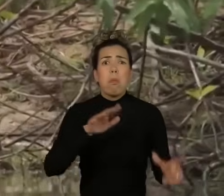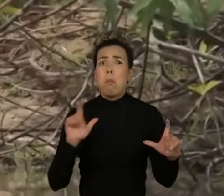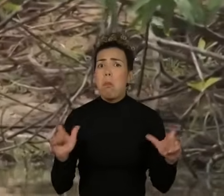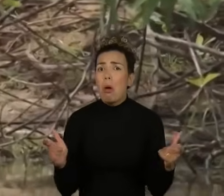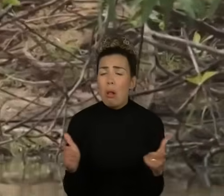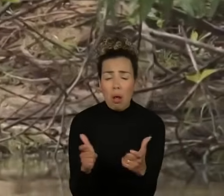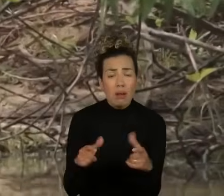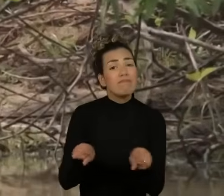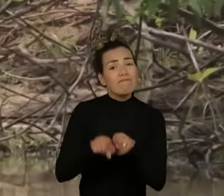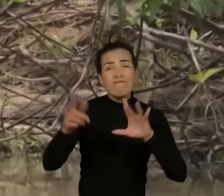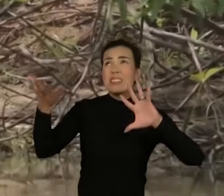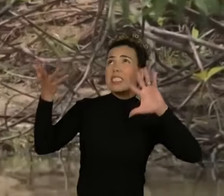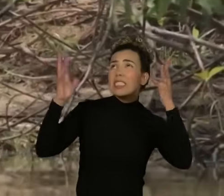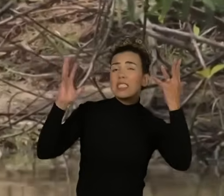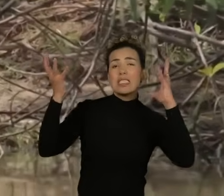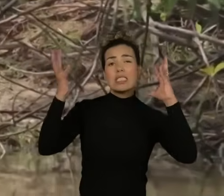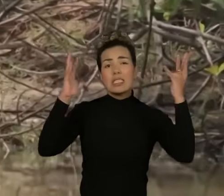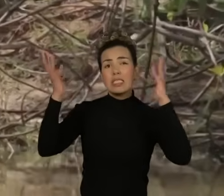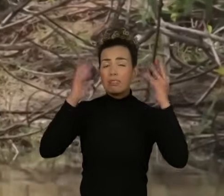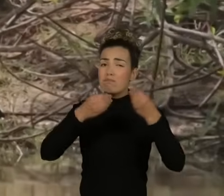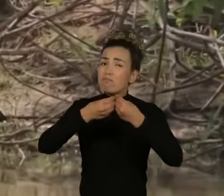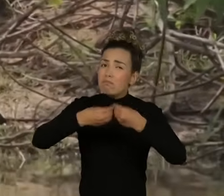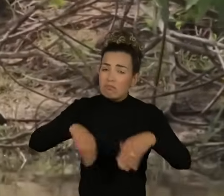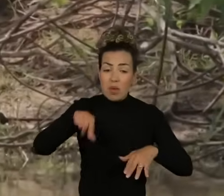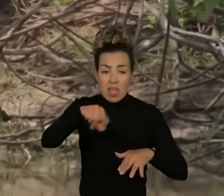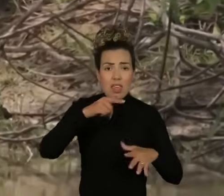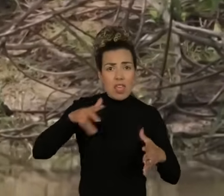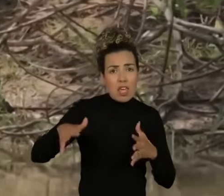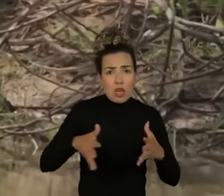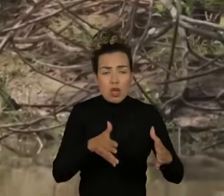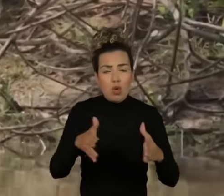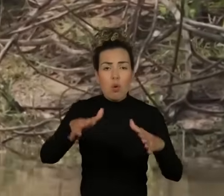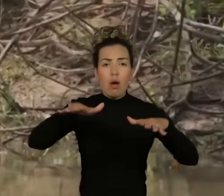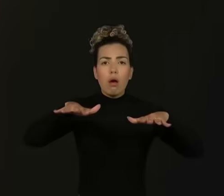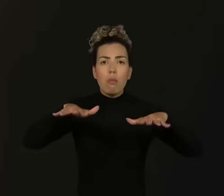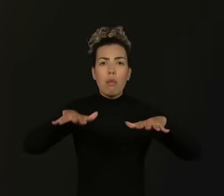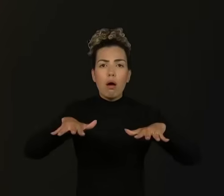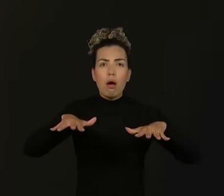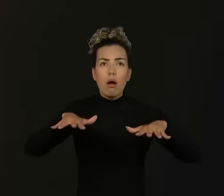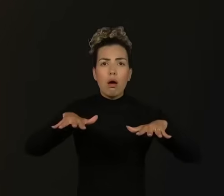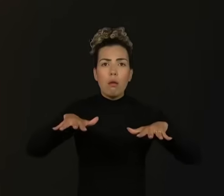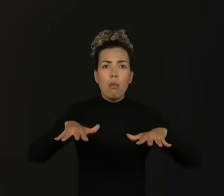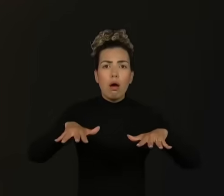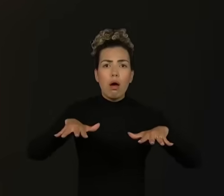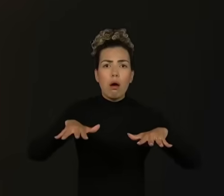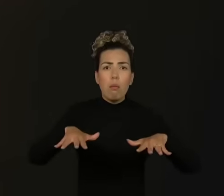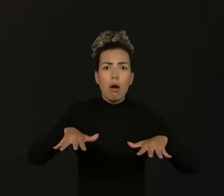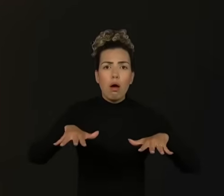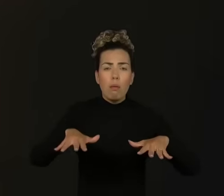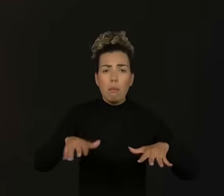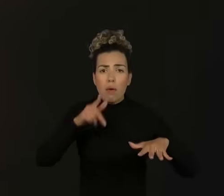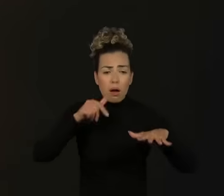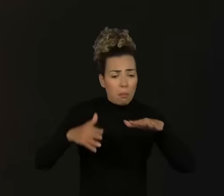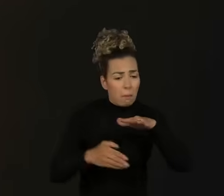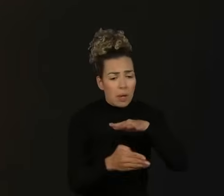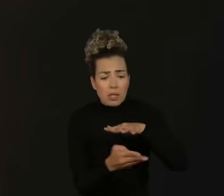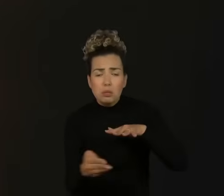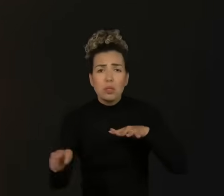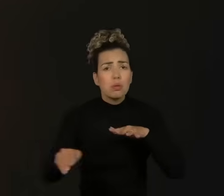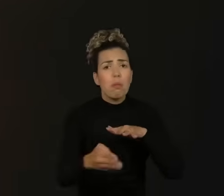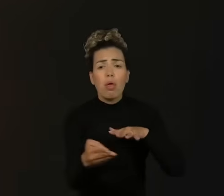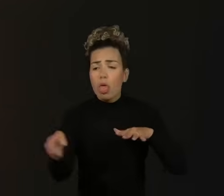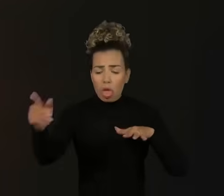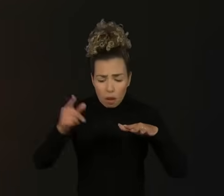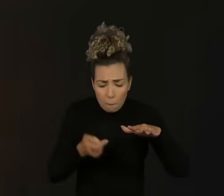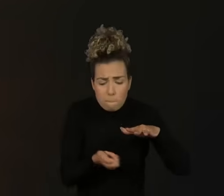Os rios do bioma enfrentam secas extremas, o que pode reduzir a qualidade de peixes para a espécie. ONGs